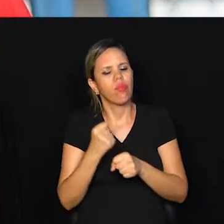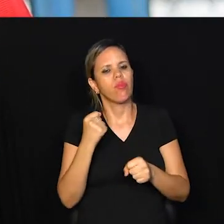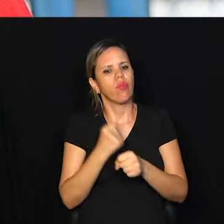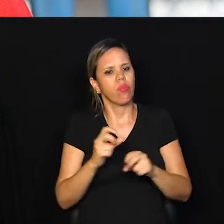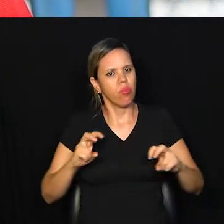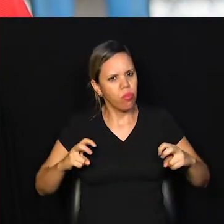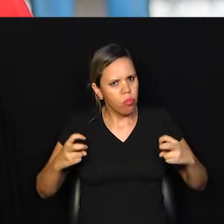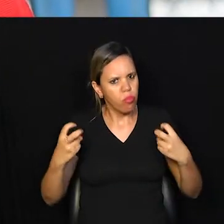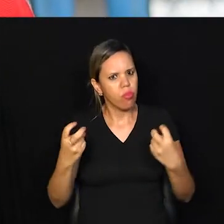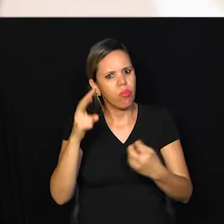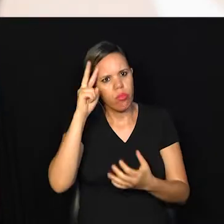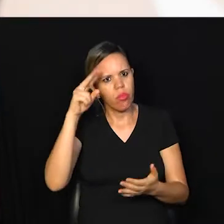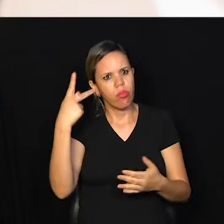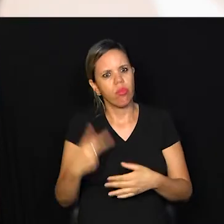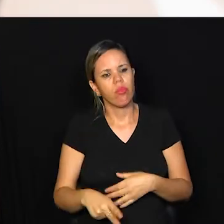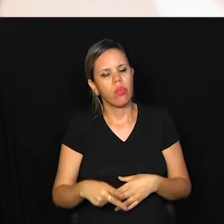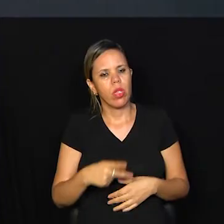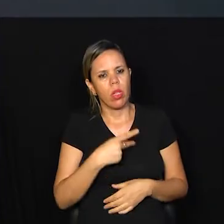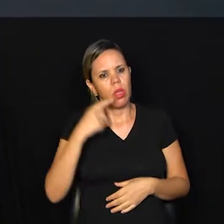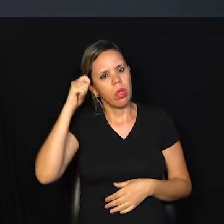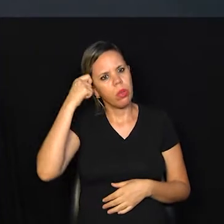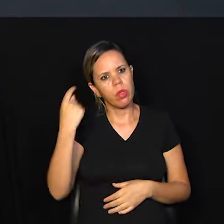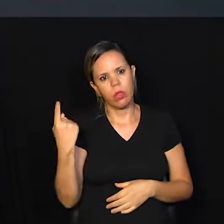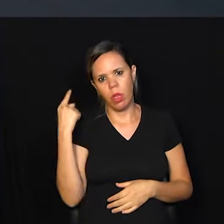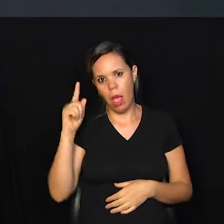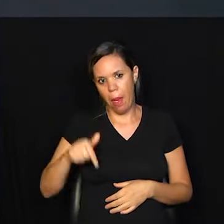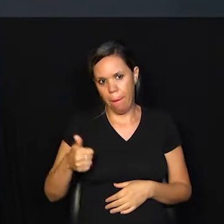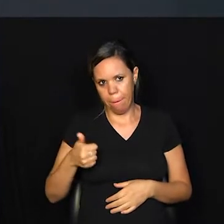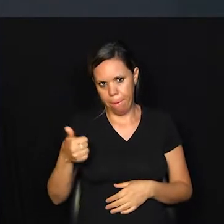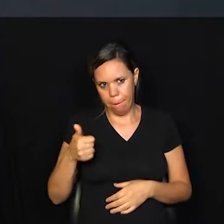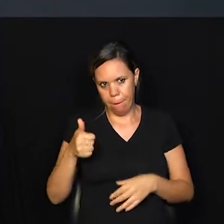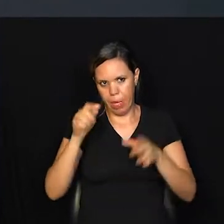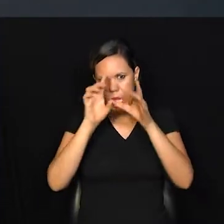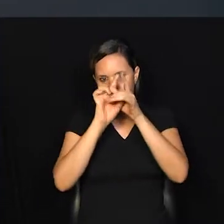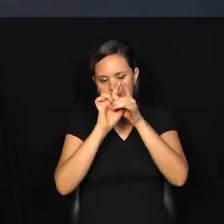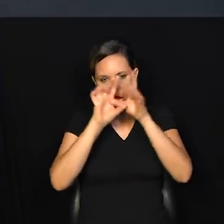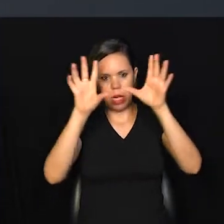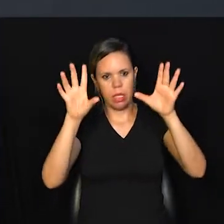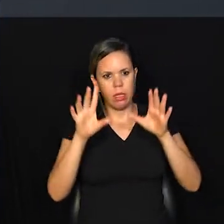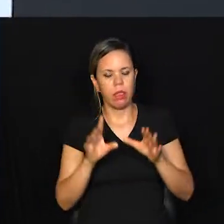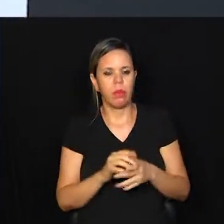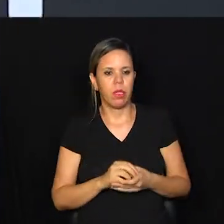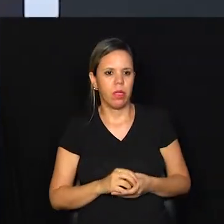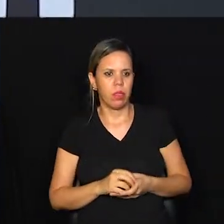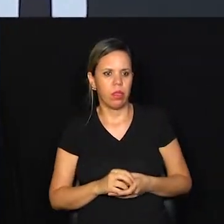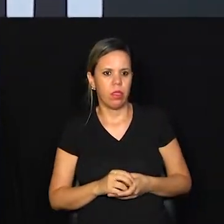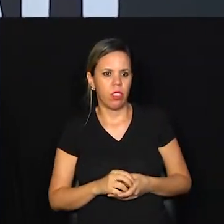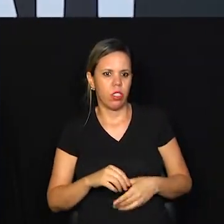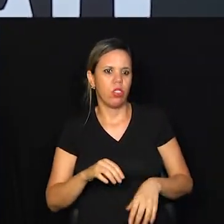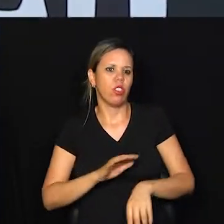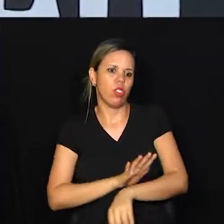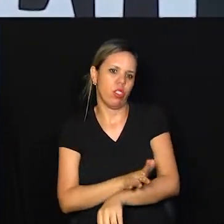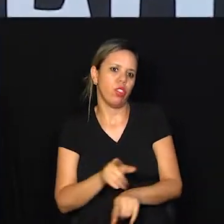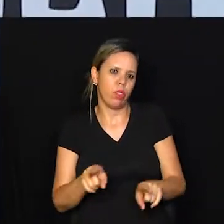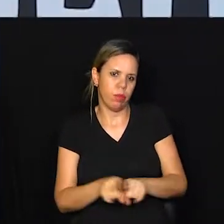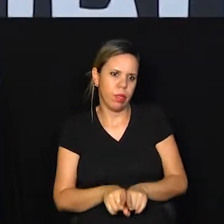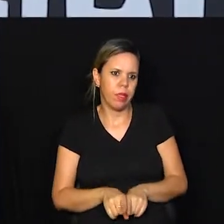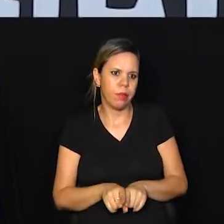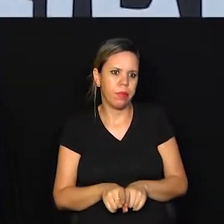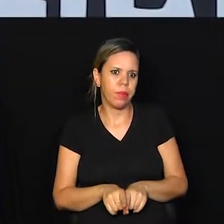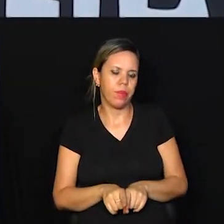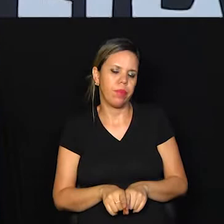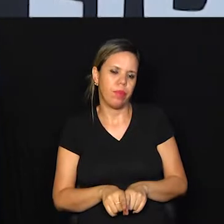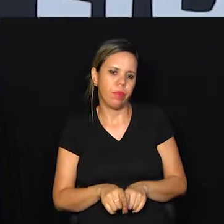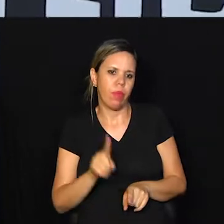estádio, construindo a sua história. A Ponte ela é a primeira democracia racial, não só por conta